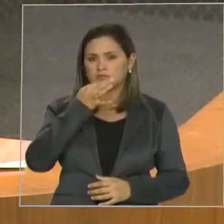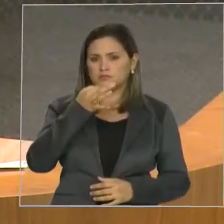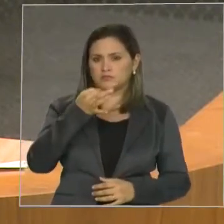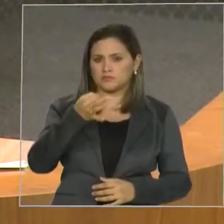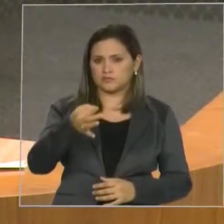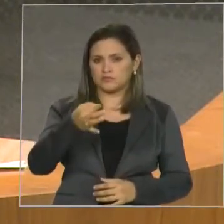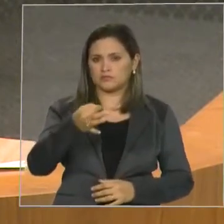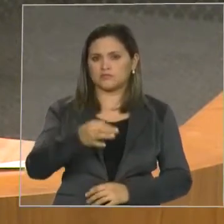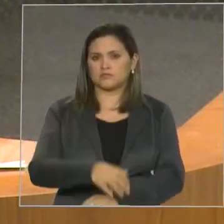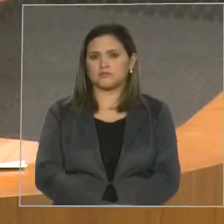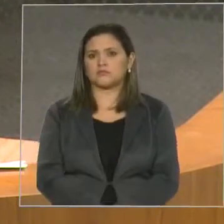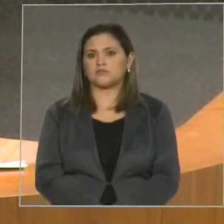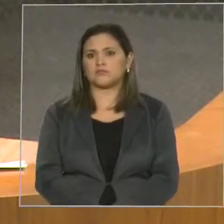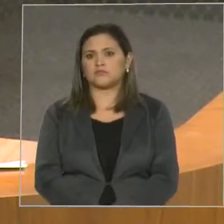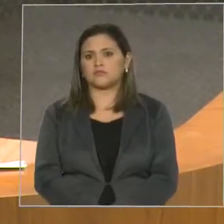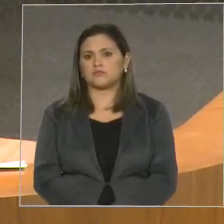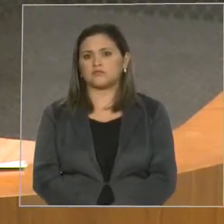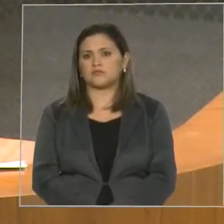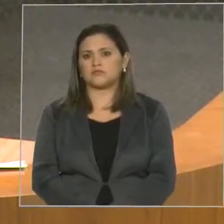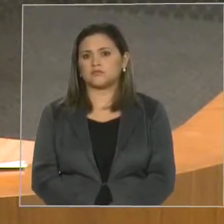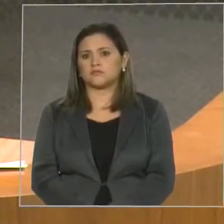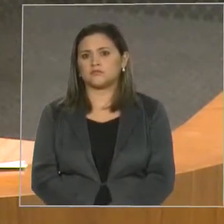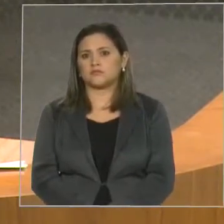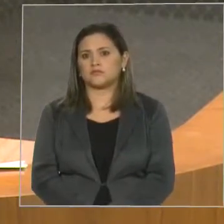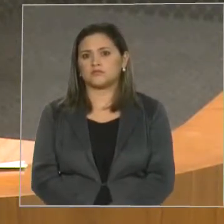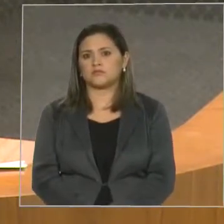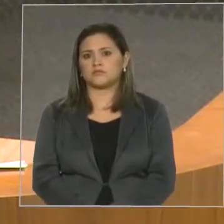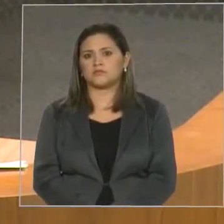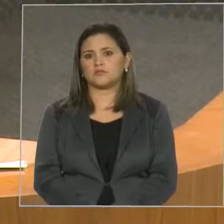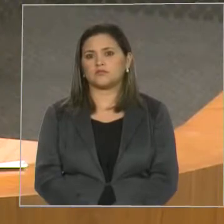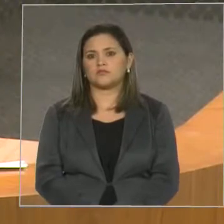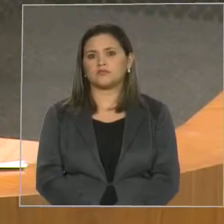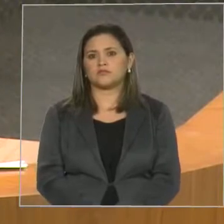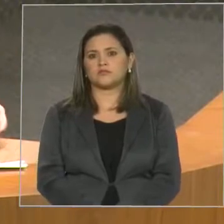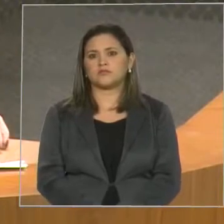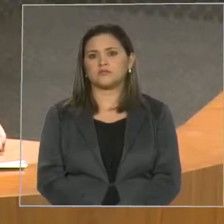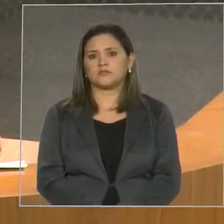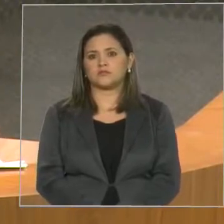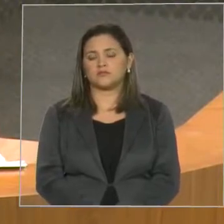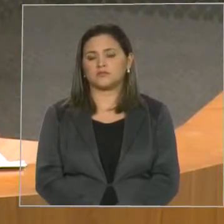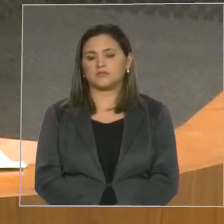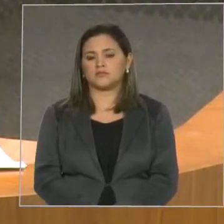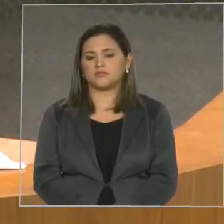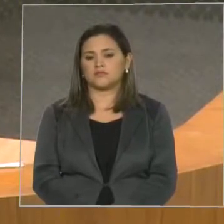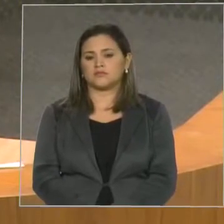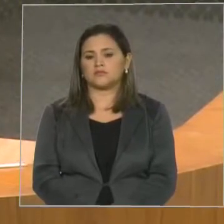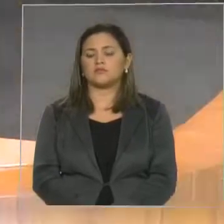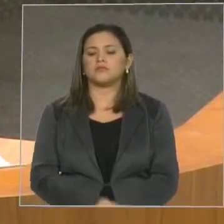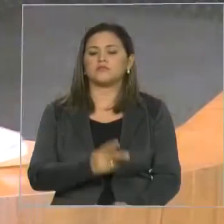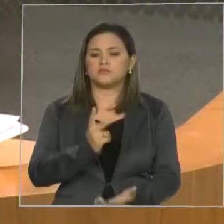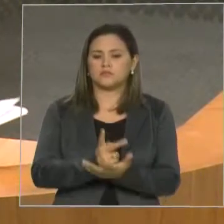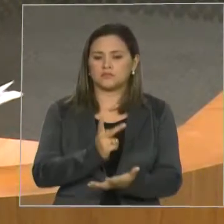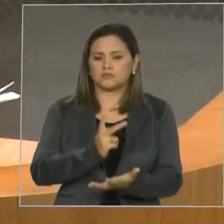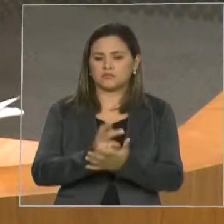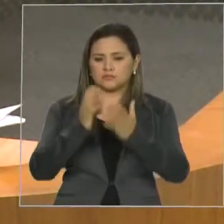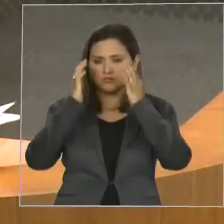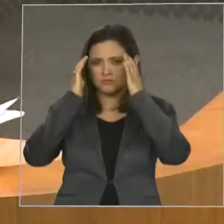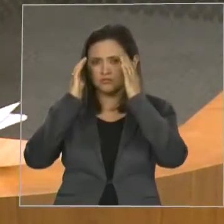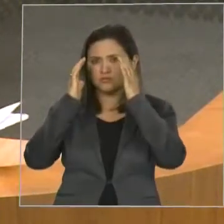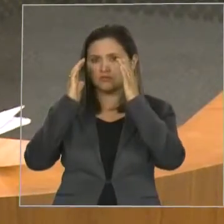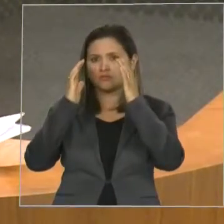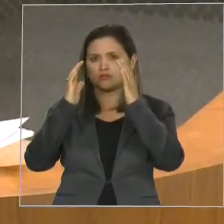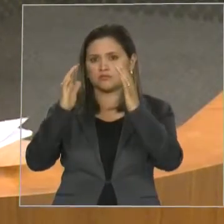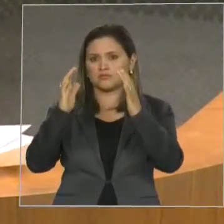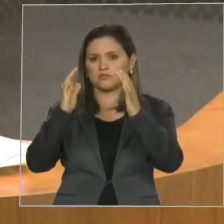político, nunca me discriminou por isso. Sempre tivemos uma relação de respeito e